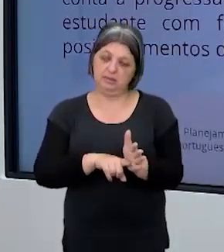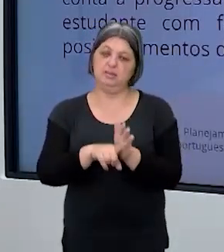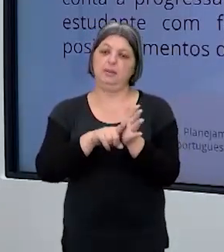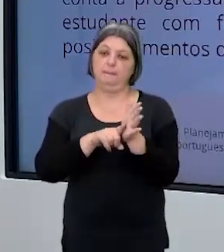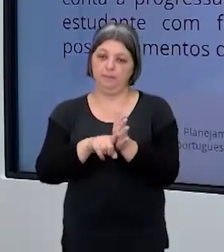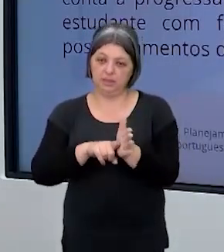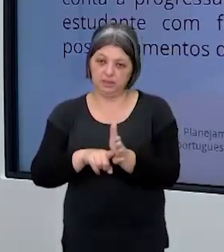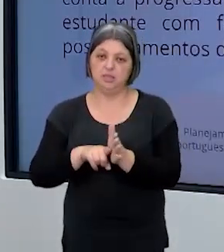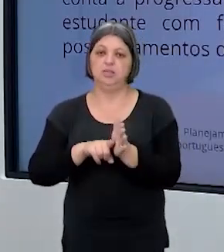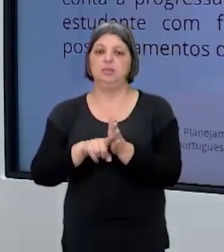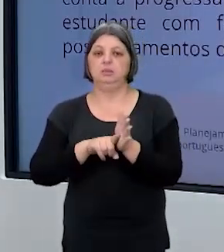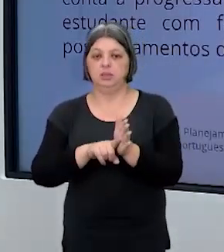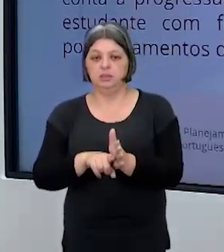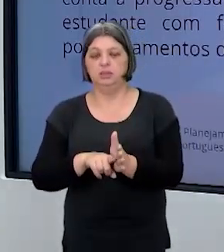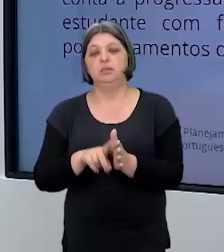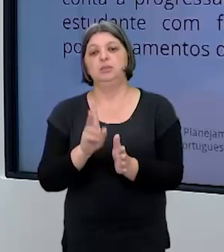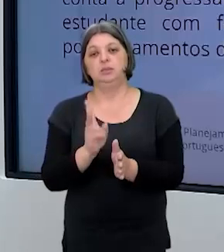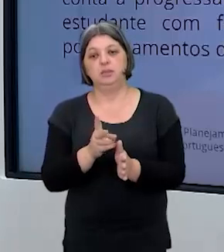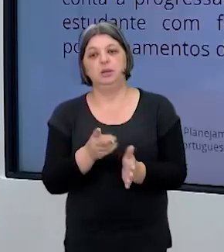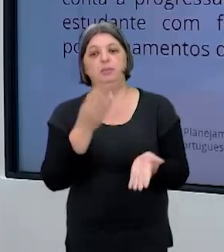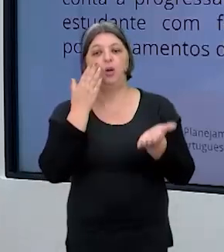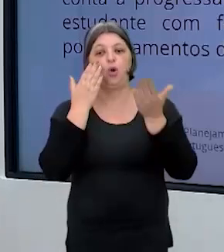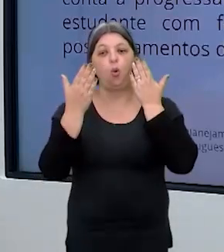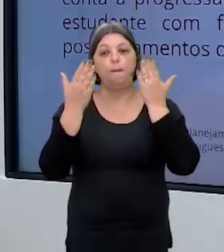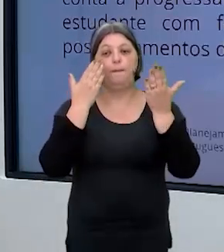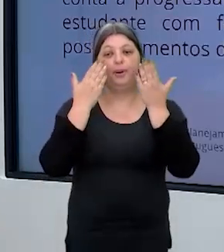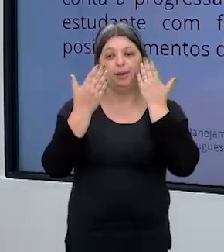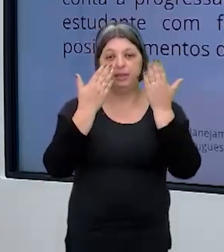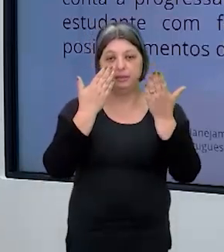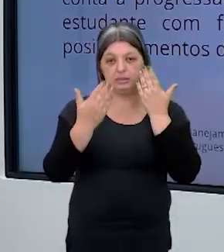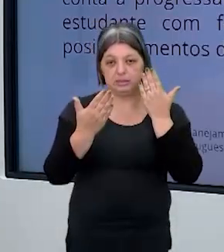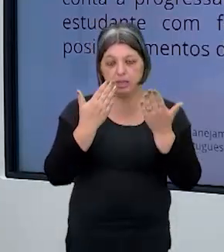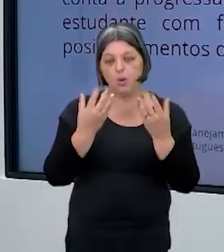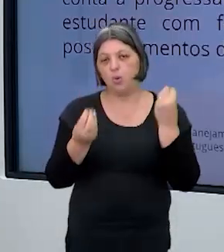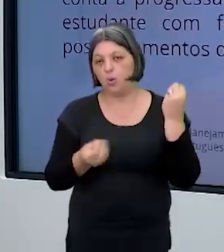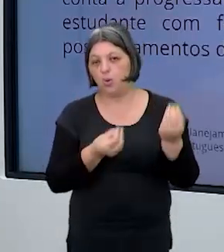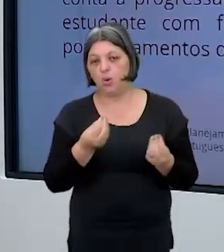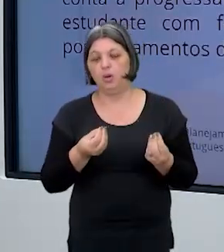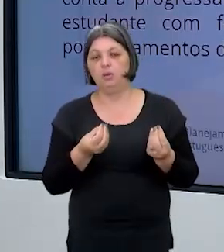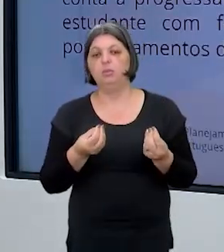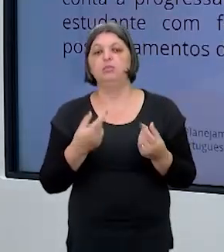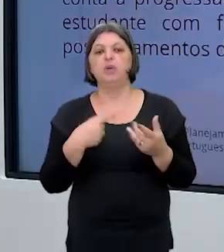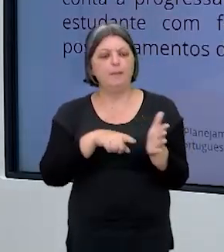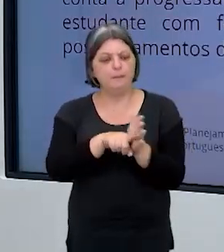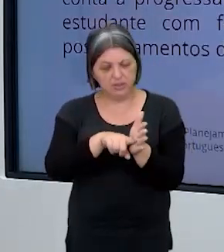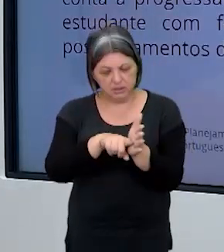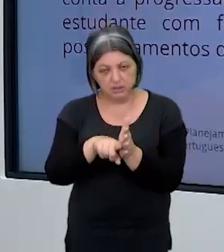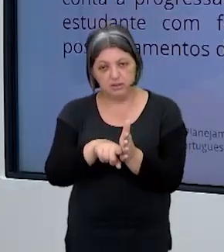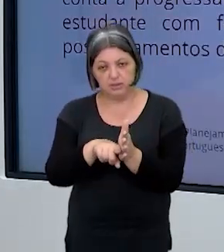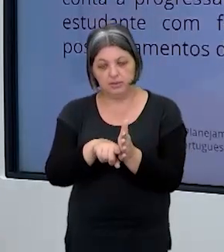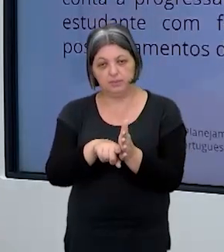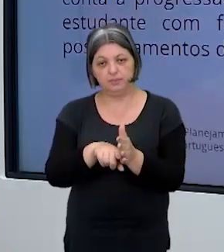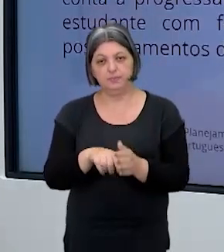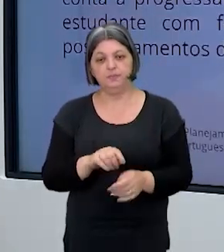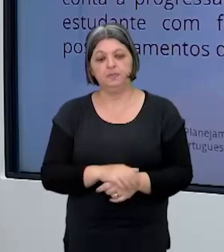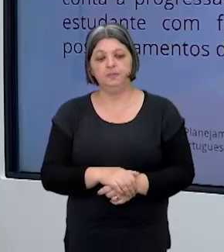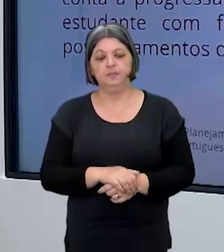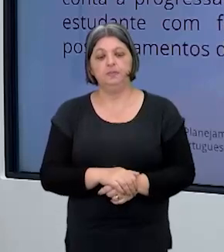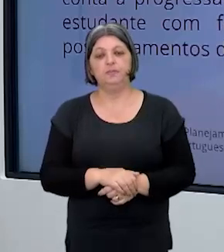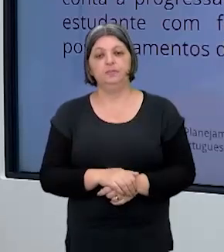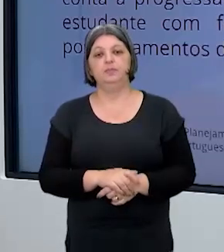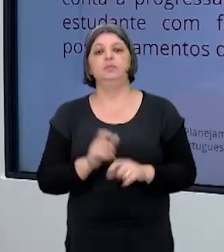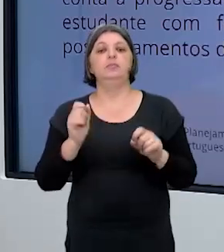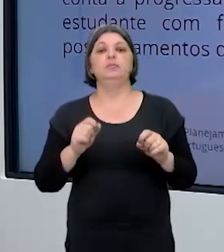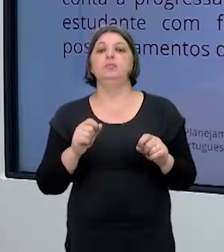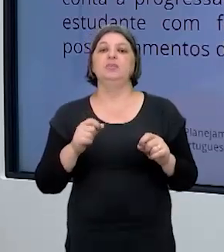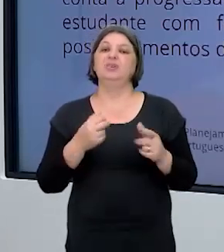pesquisa, pesquisa, comparar. Então, a gente também sempre fala para vocês, pesquisem também aquele lado que vocês